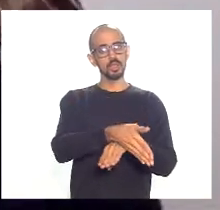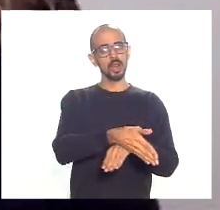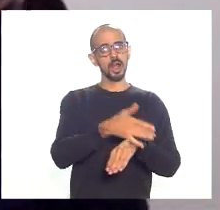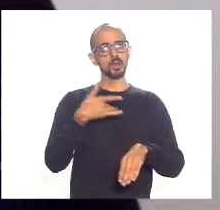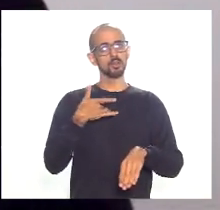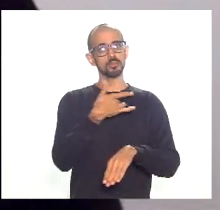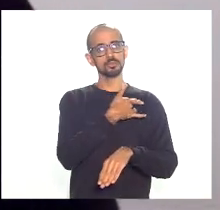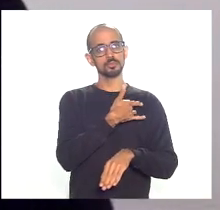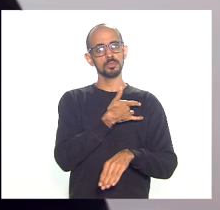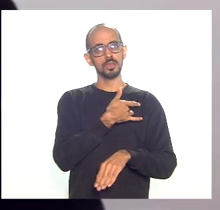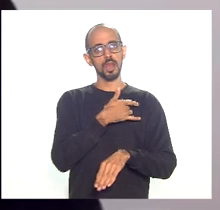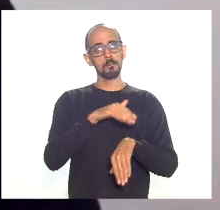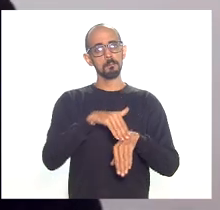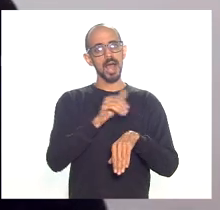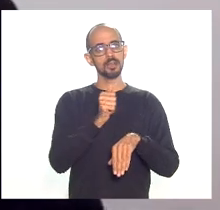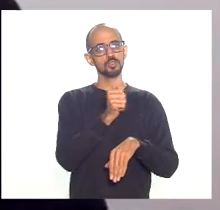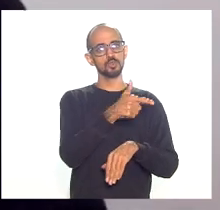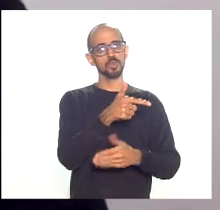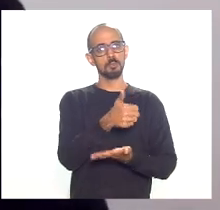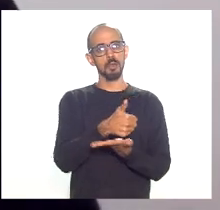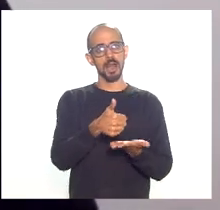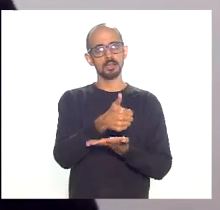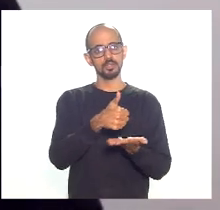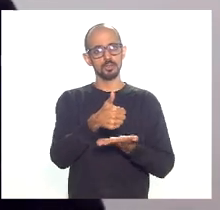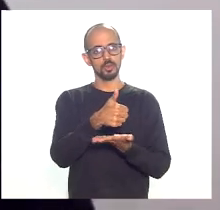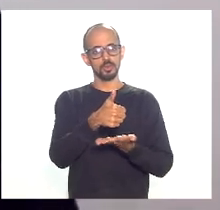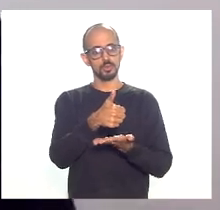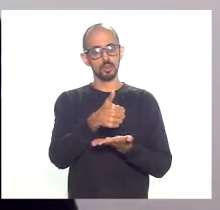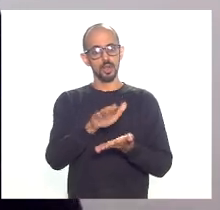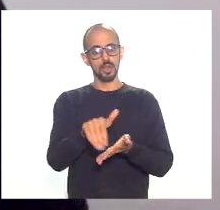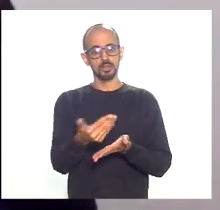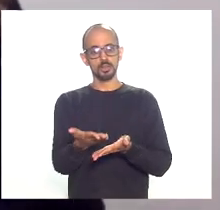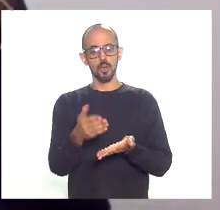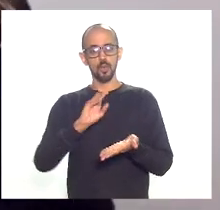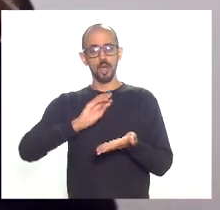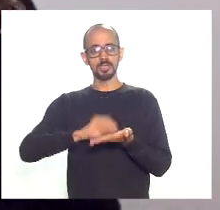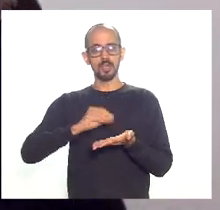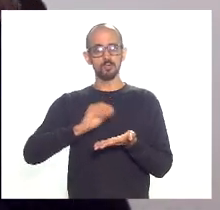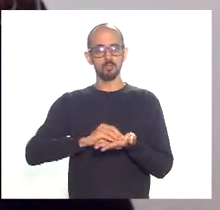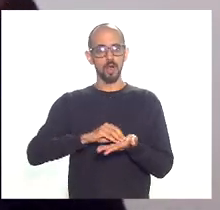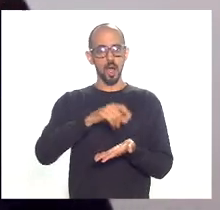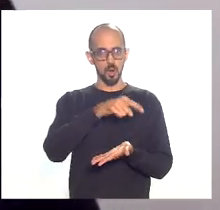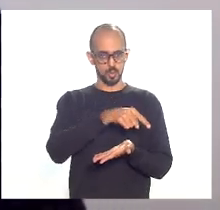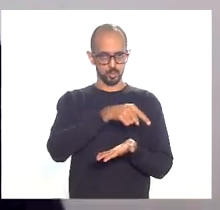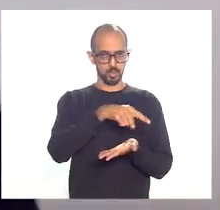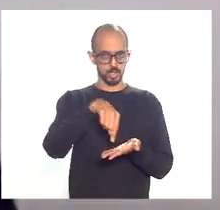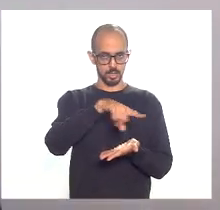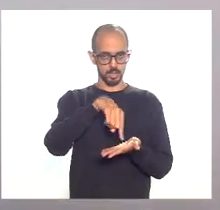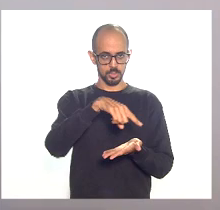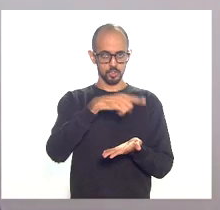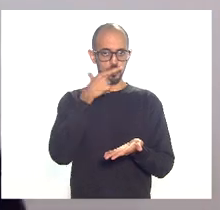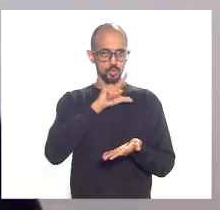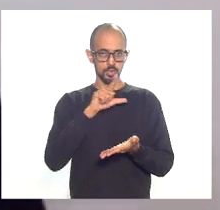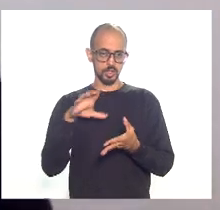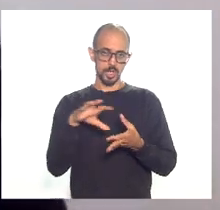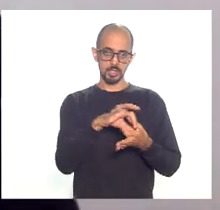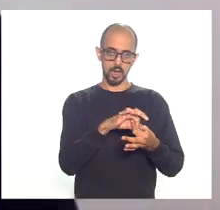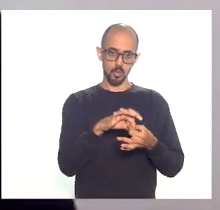além da atenção básica. Então, a falta, a dispersão dos equipamentos públicos em coesionar a vida desse